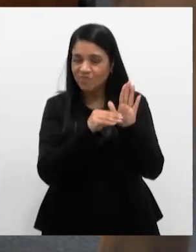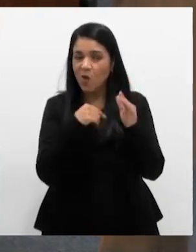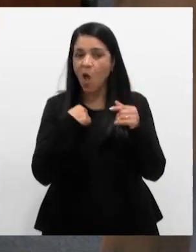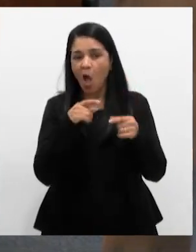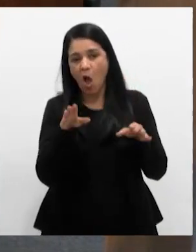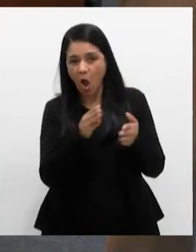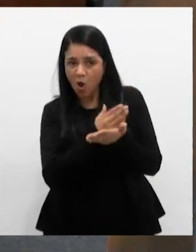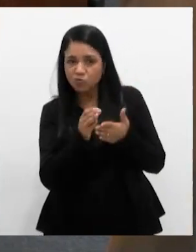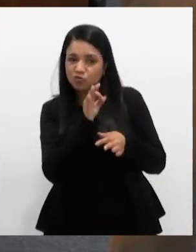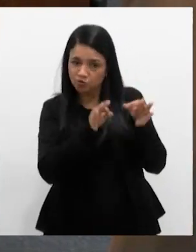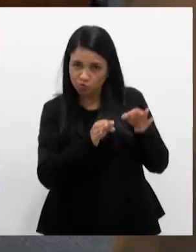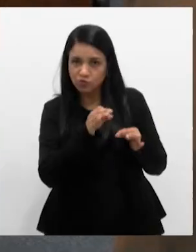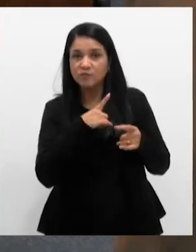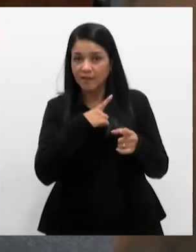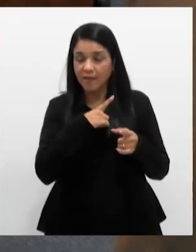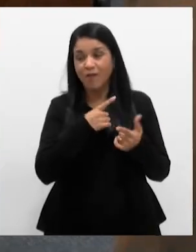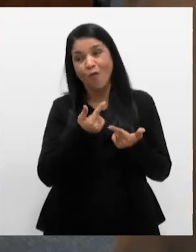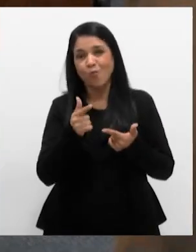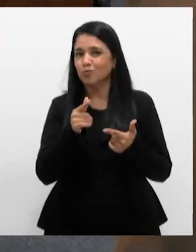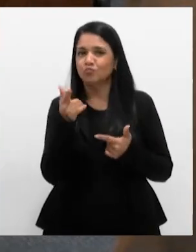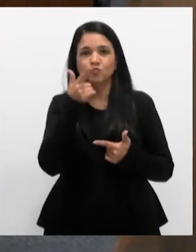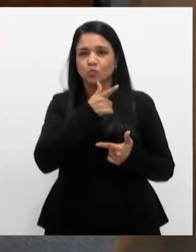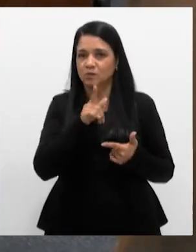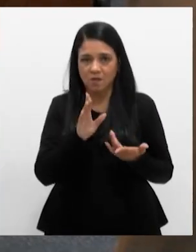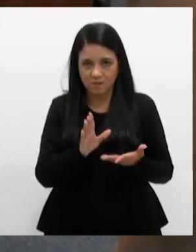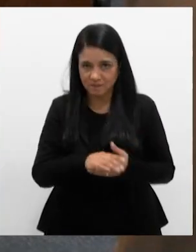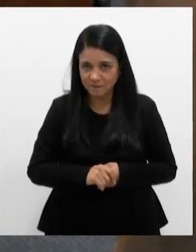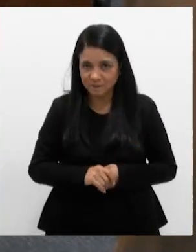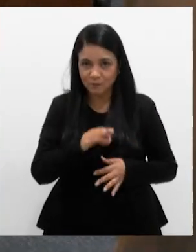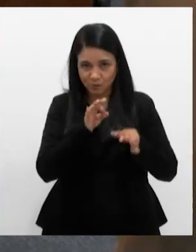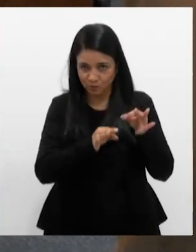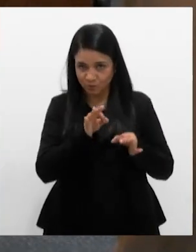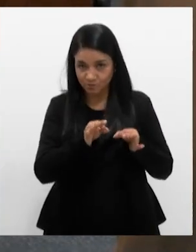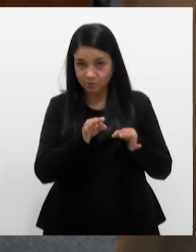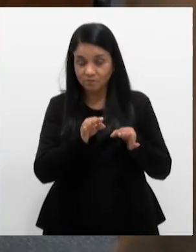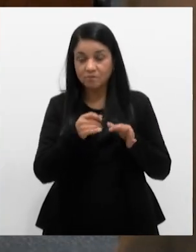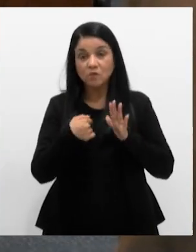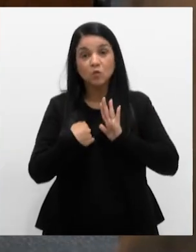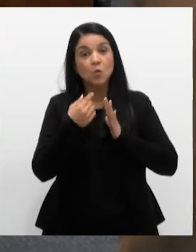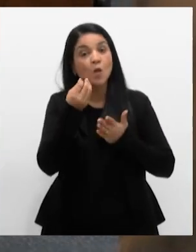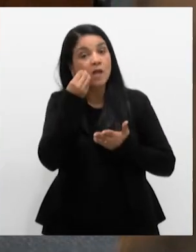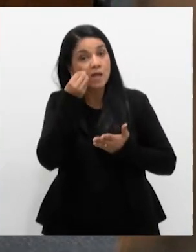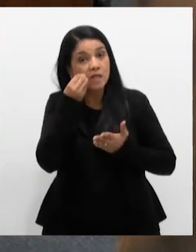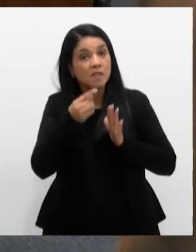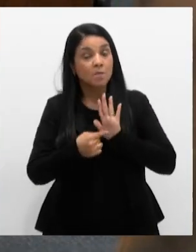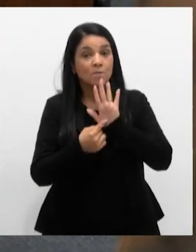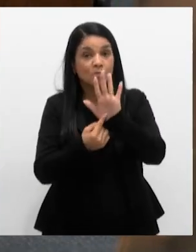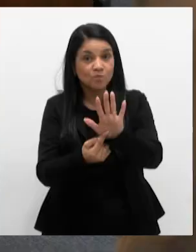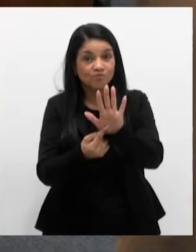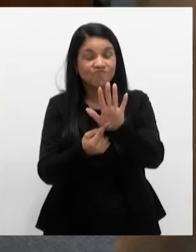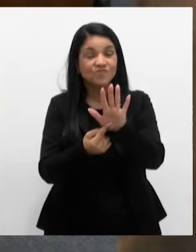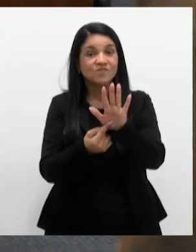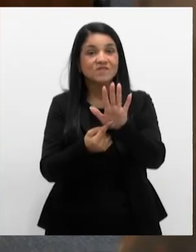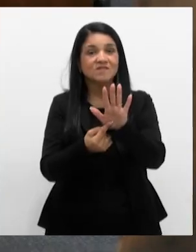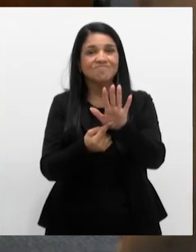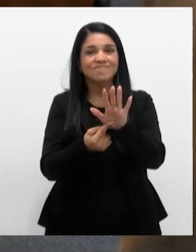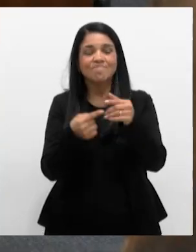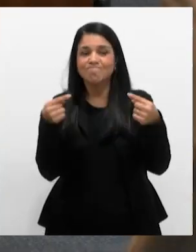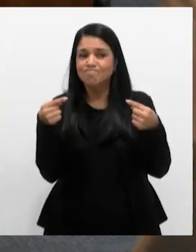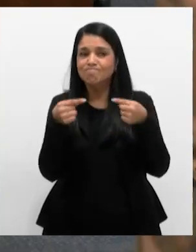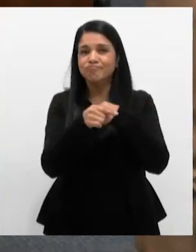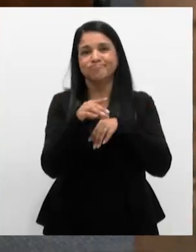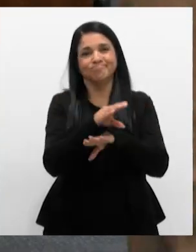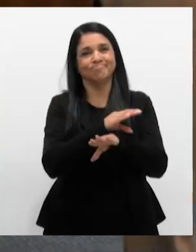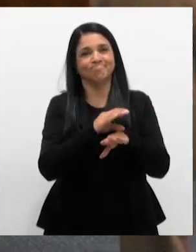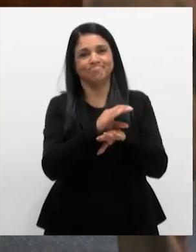que ele não vai conseguir. Então, eu estou querendo só mostrar que tem um forte viés de inconstitucionalidade